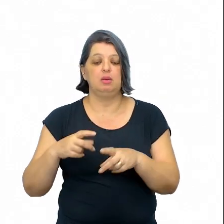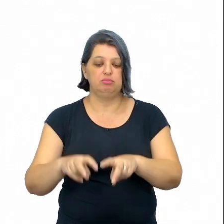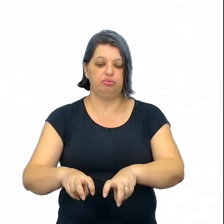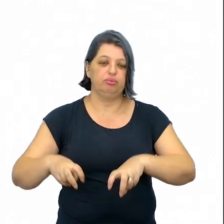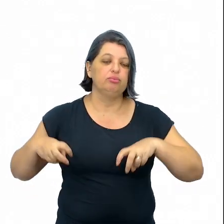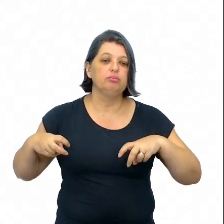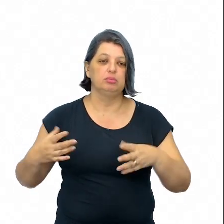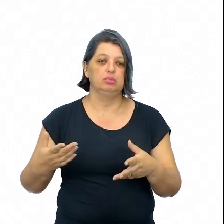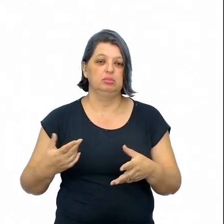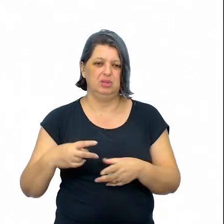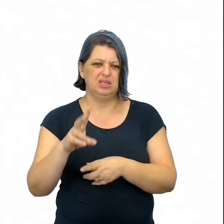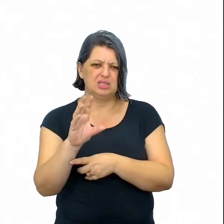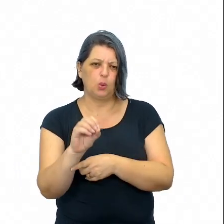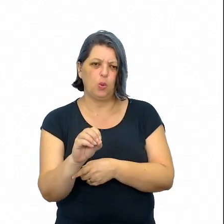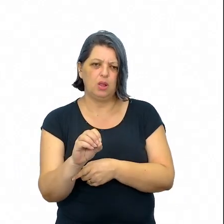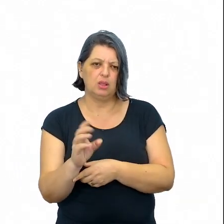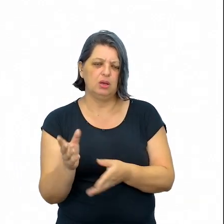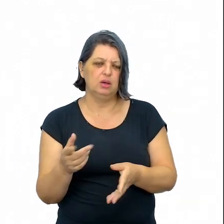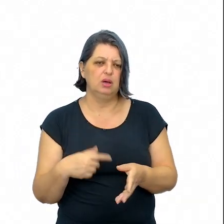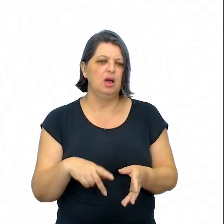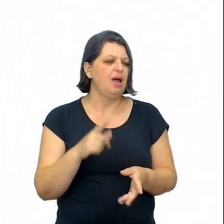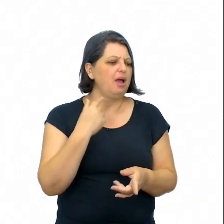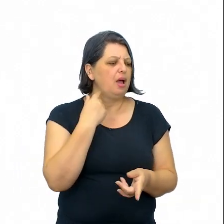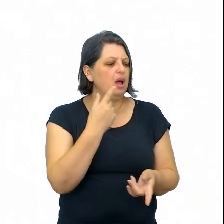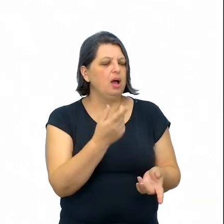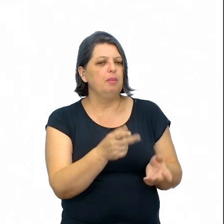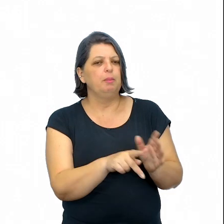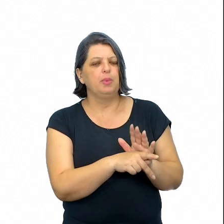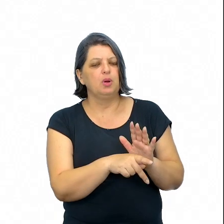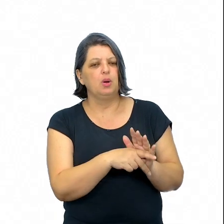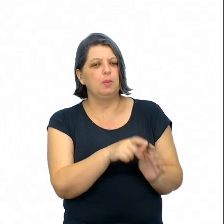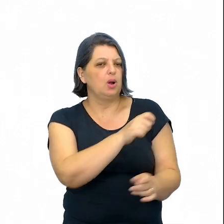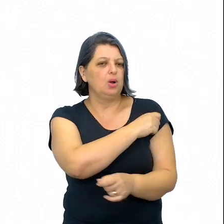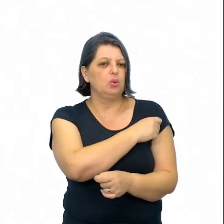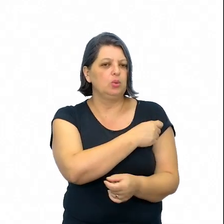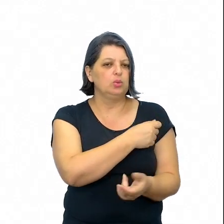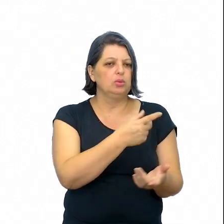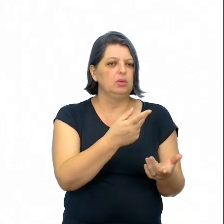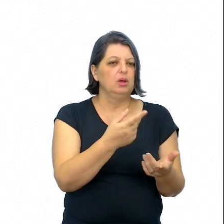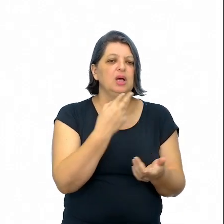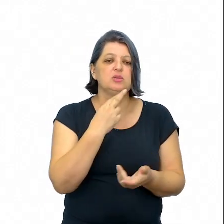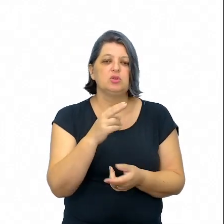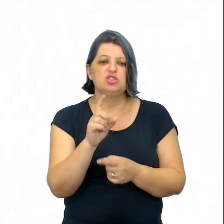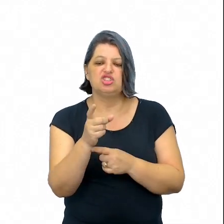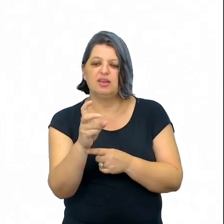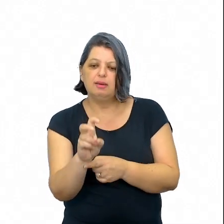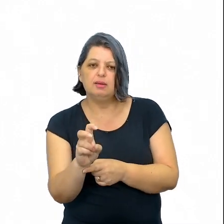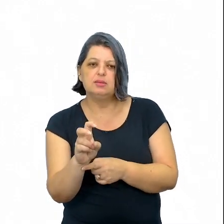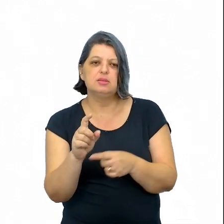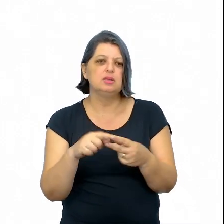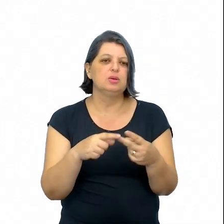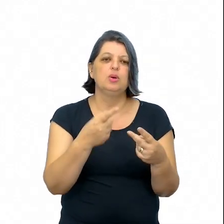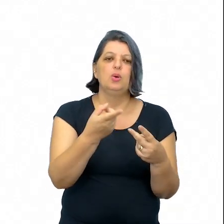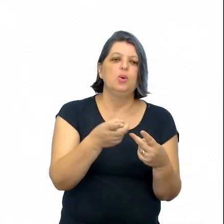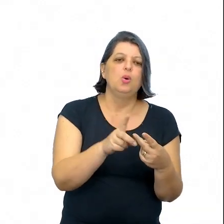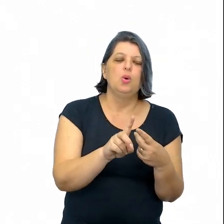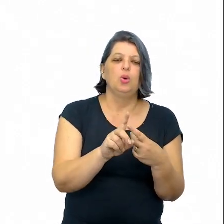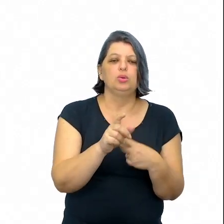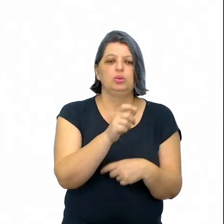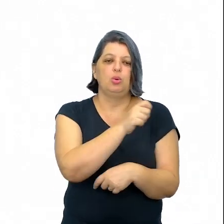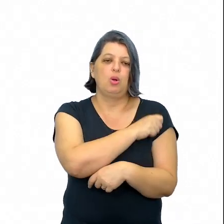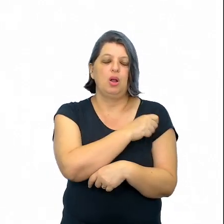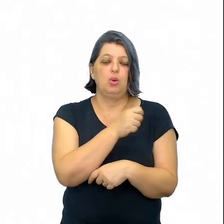vai dar um total de 50. Aí um aluno coloca 15. O outro coloca 5. Por que o aluno colocou 15 e o outro